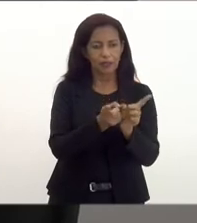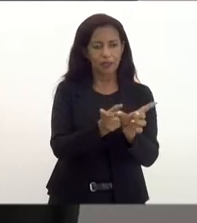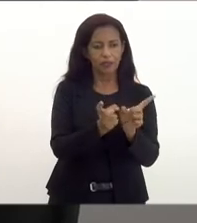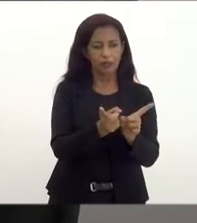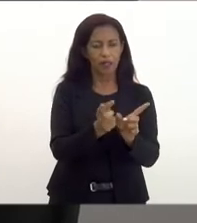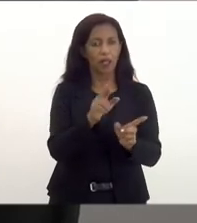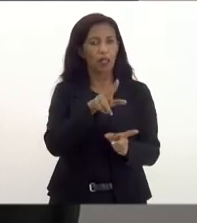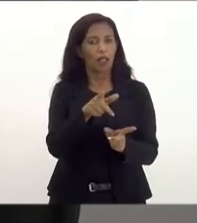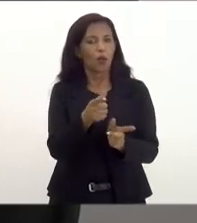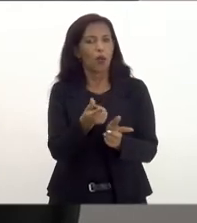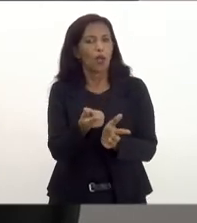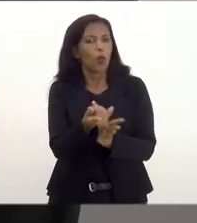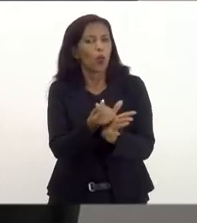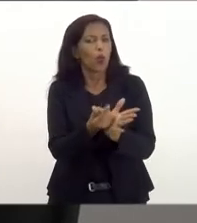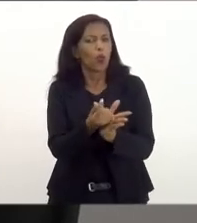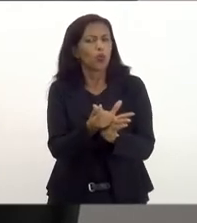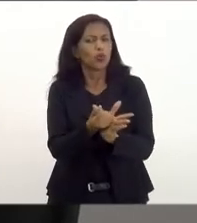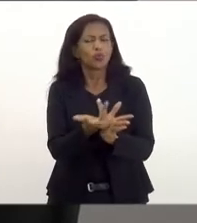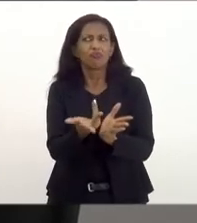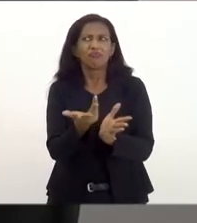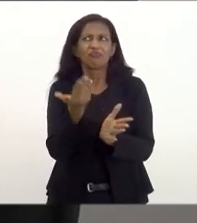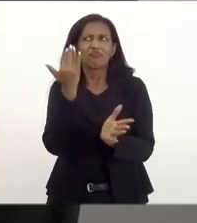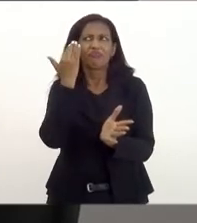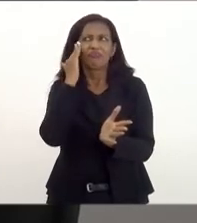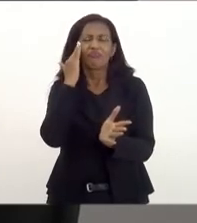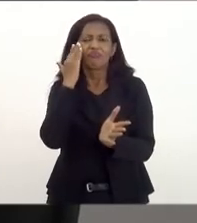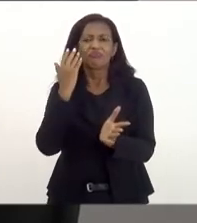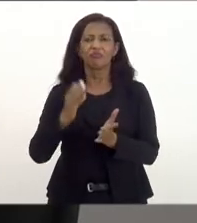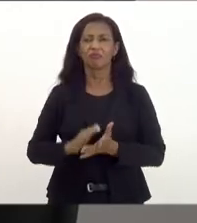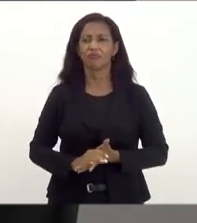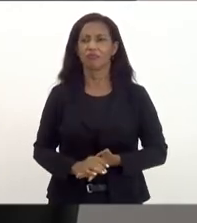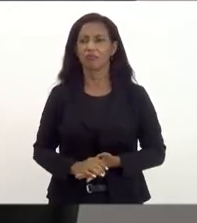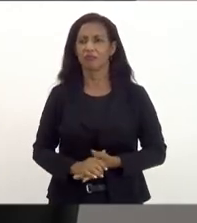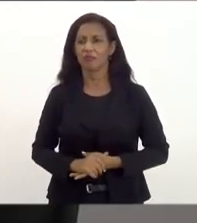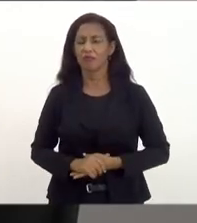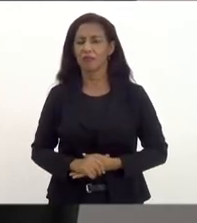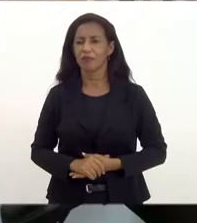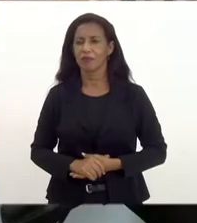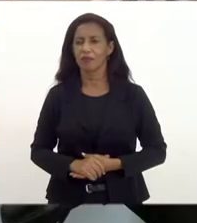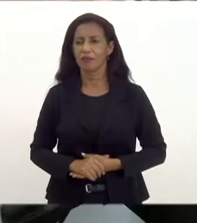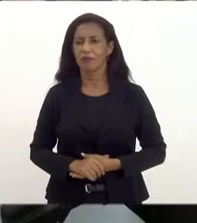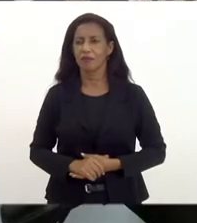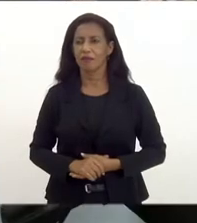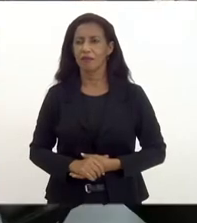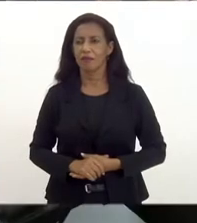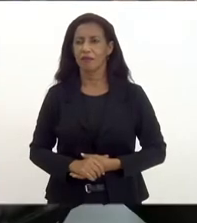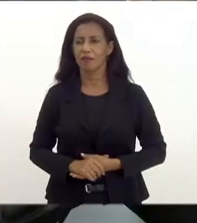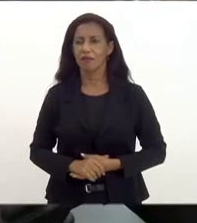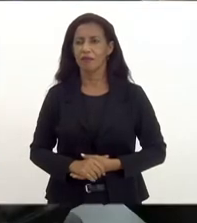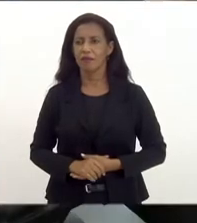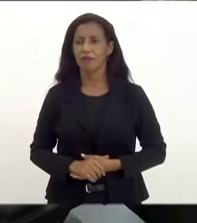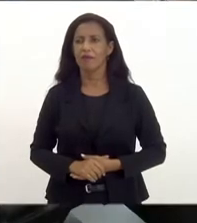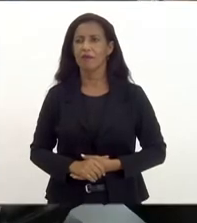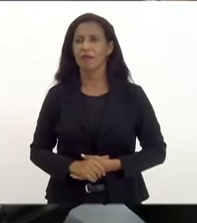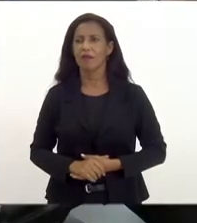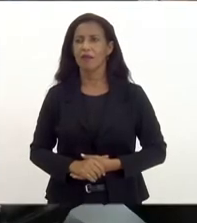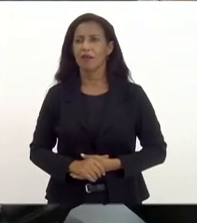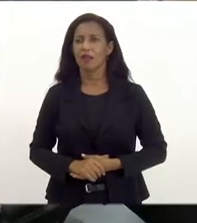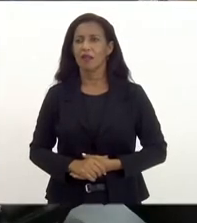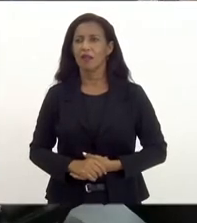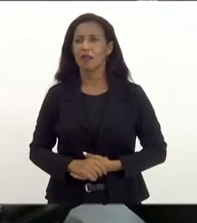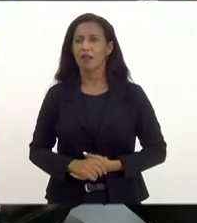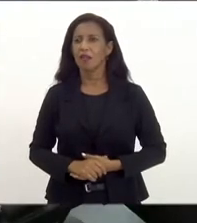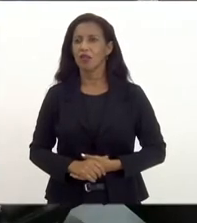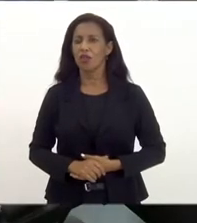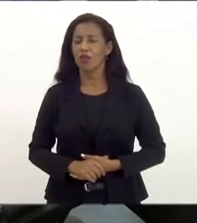custo e eu queria entender um pouquinho melhor eu achava que eu vou